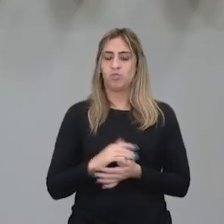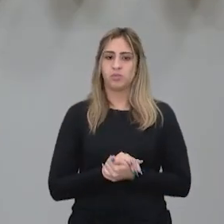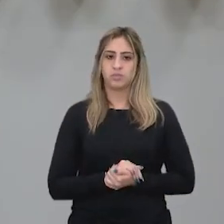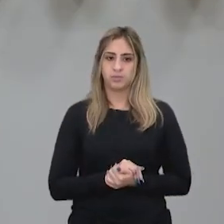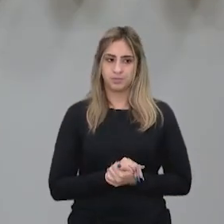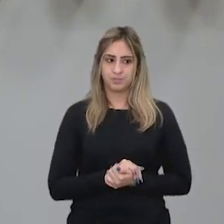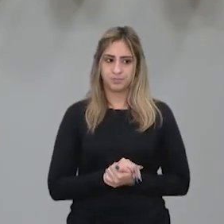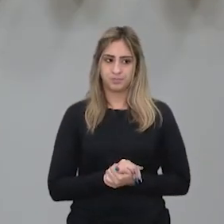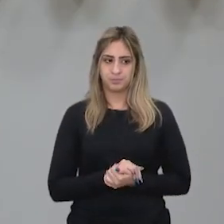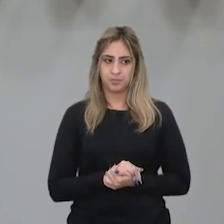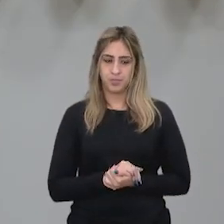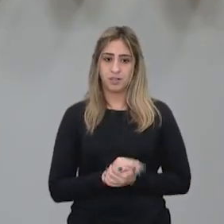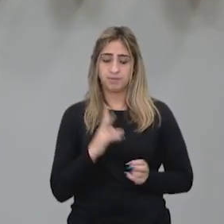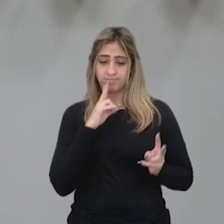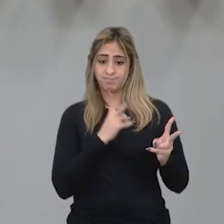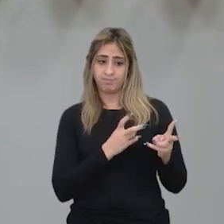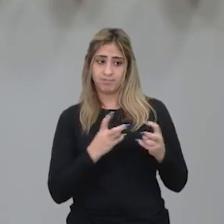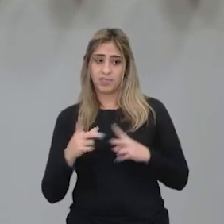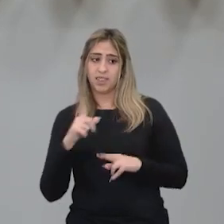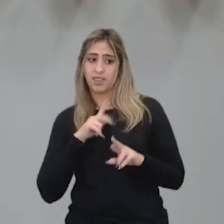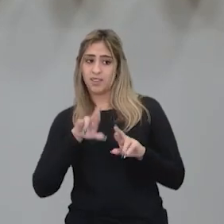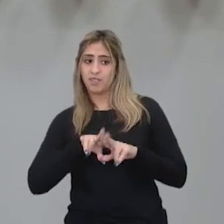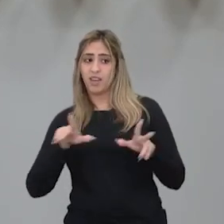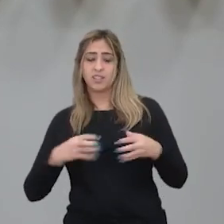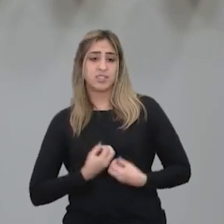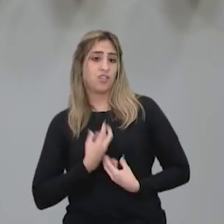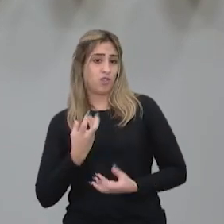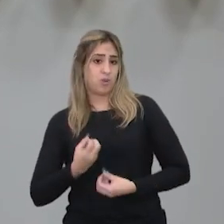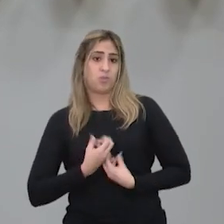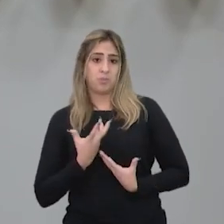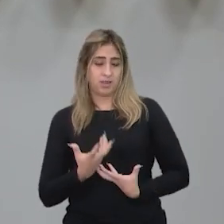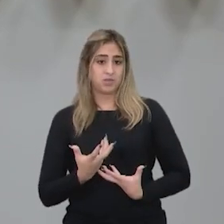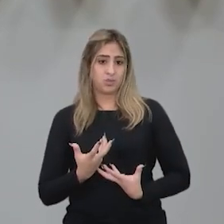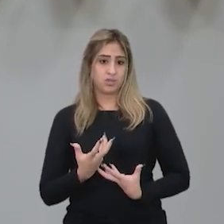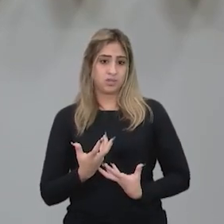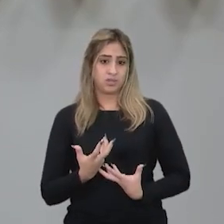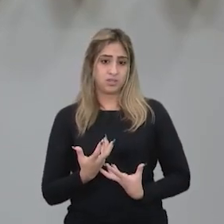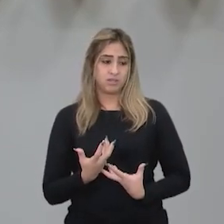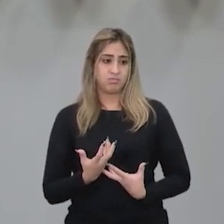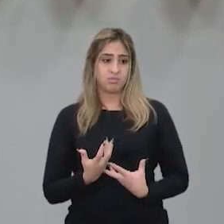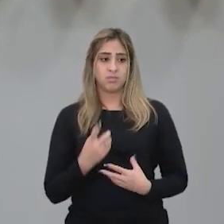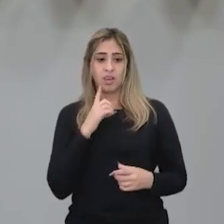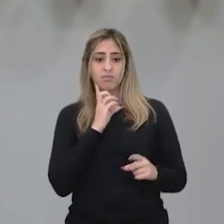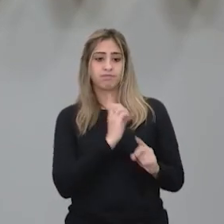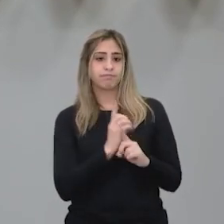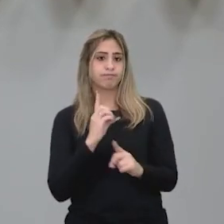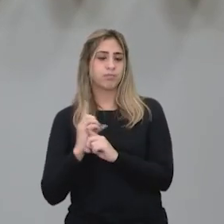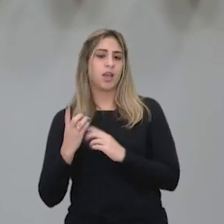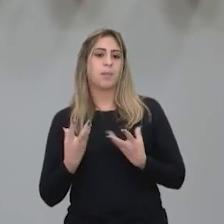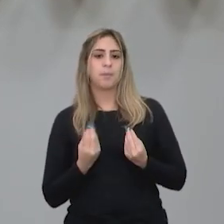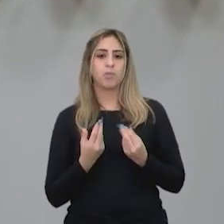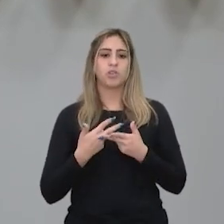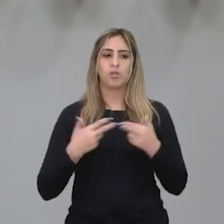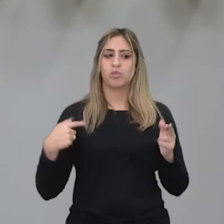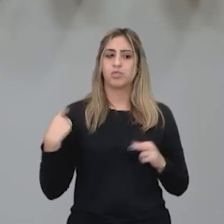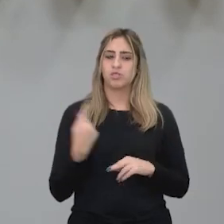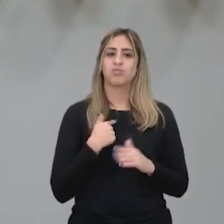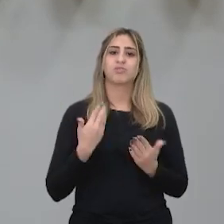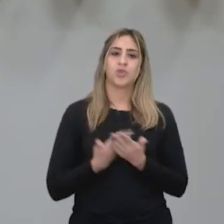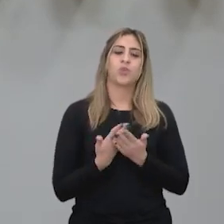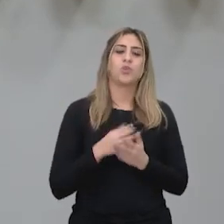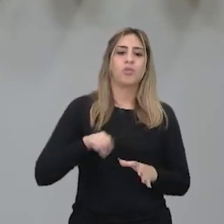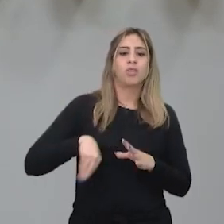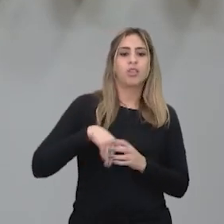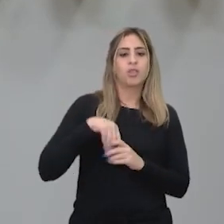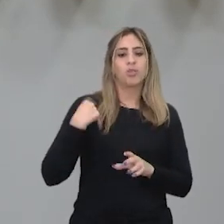Então, olha, percebam que tem várias informações aí que vão de encontro a muito do que a gente estudou dentro